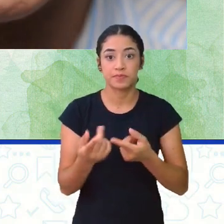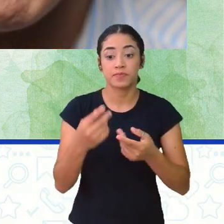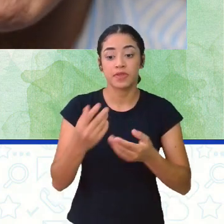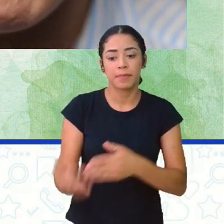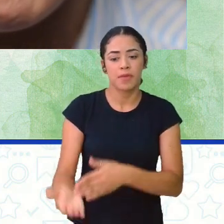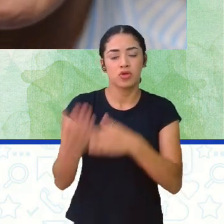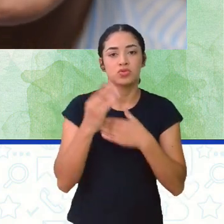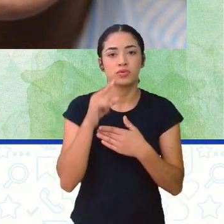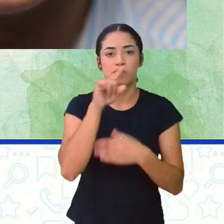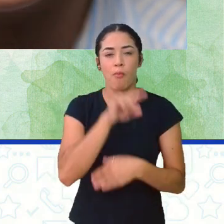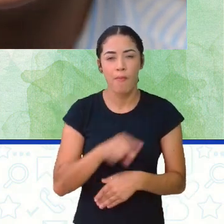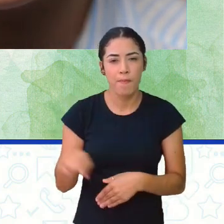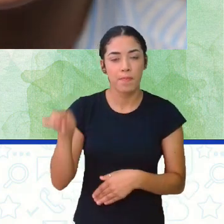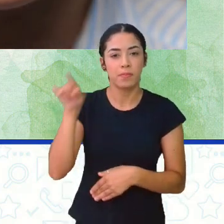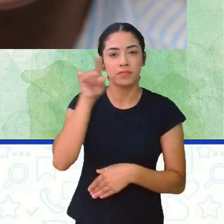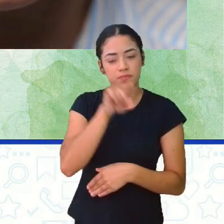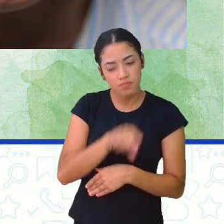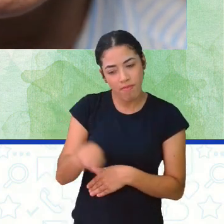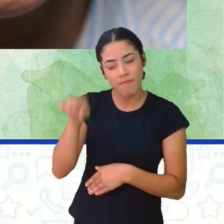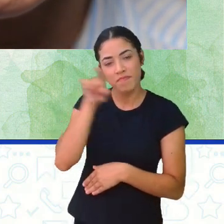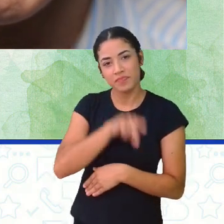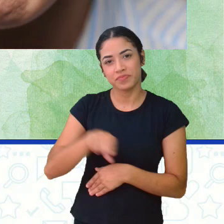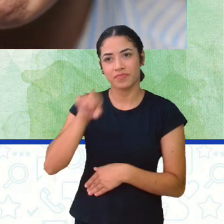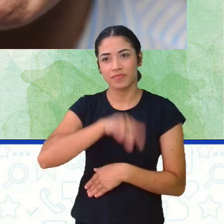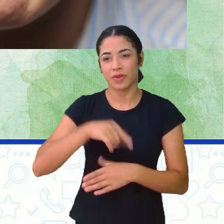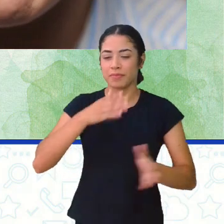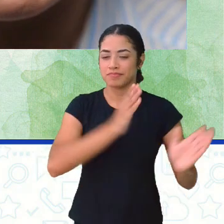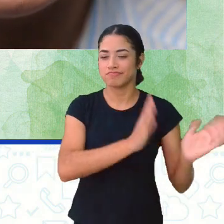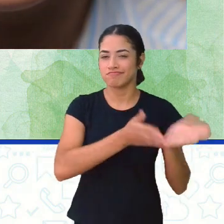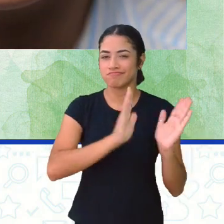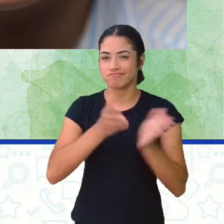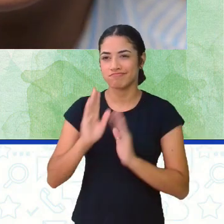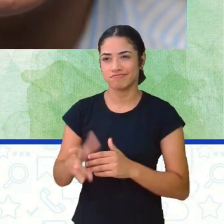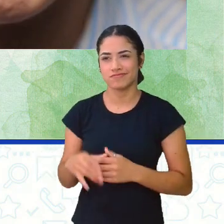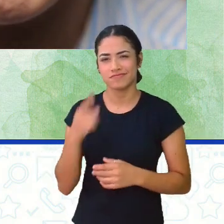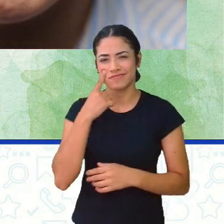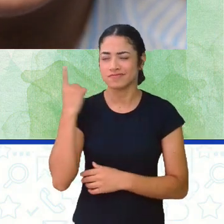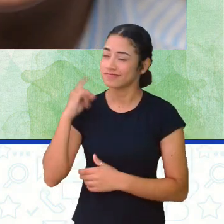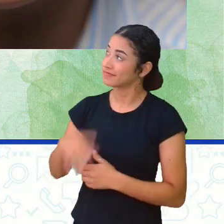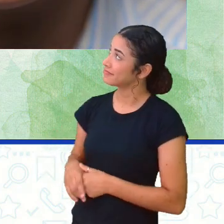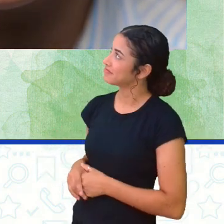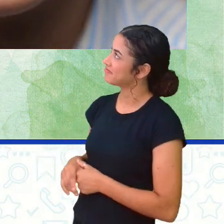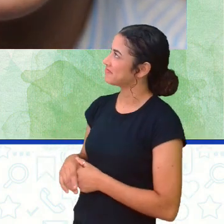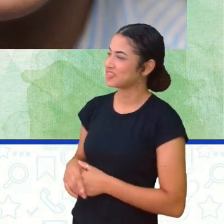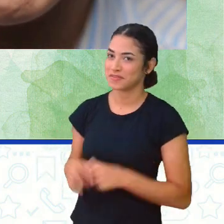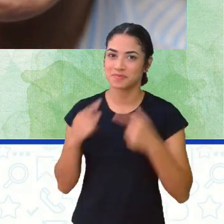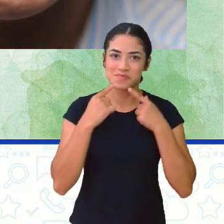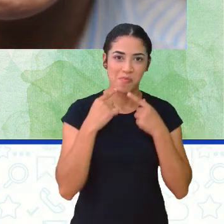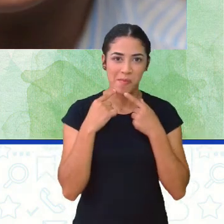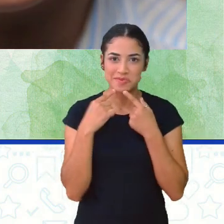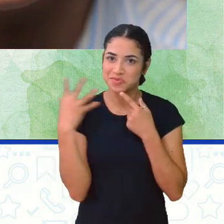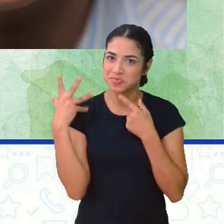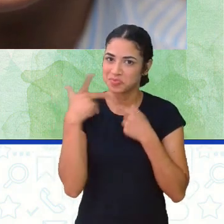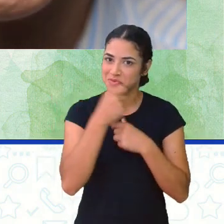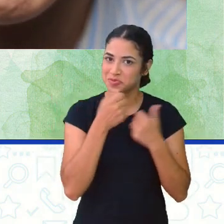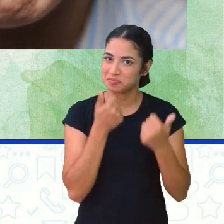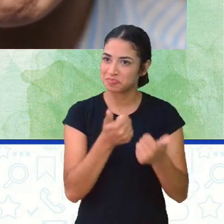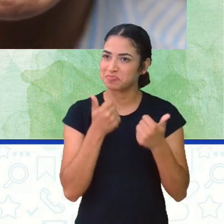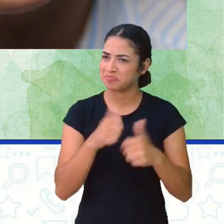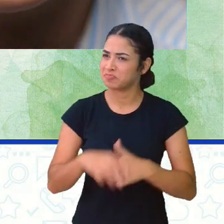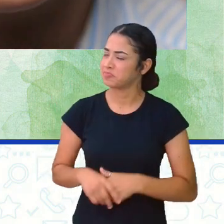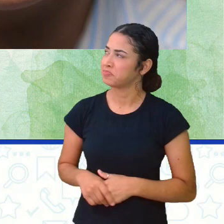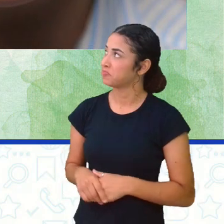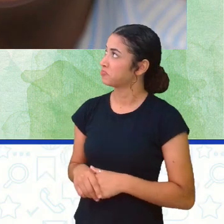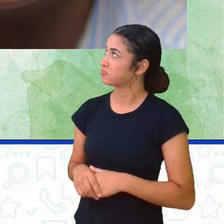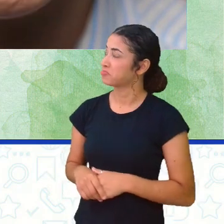de mastigação. Agora, vejam, minha gente, como esse rapaz mastiga bonito, olha. Em momento nenhum a gente está